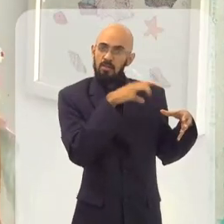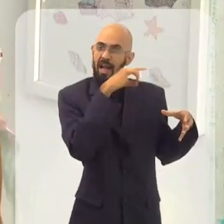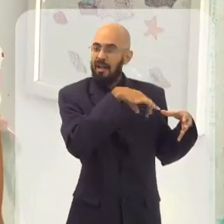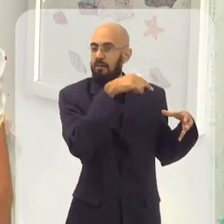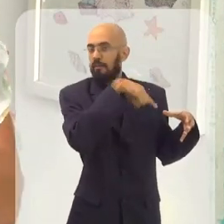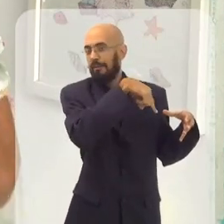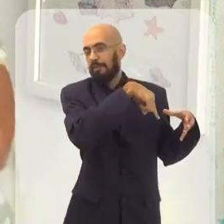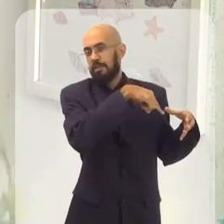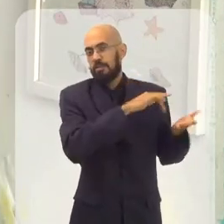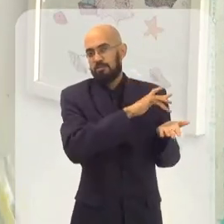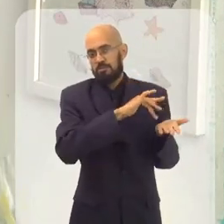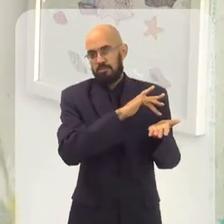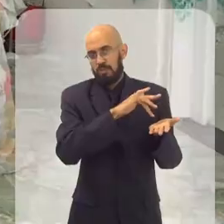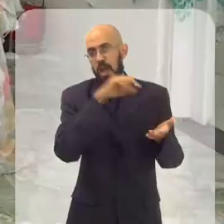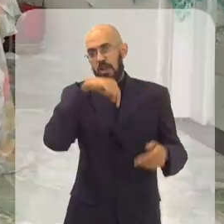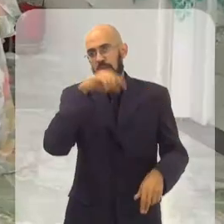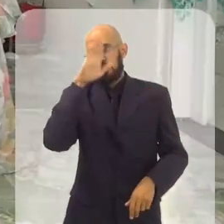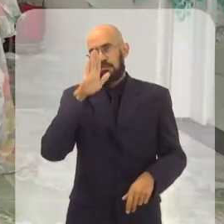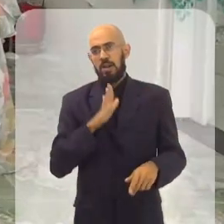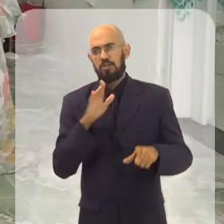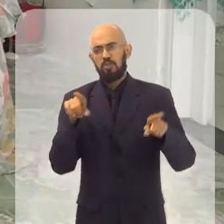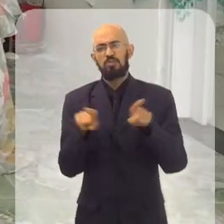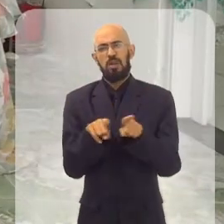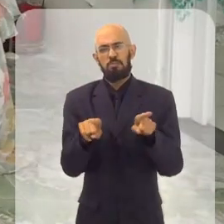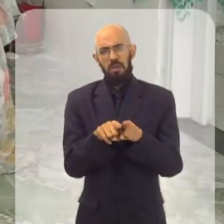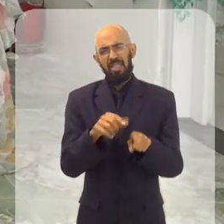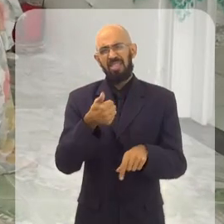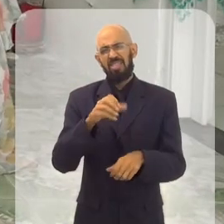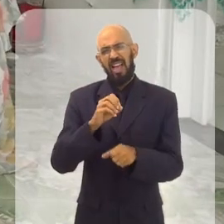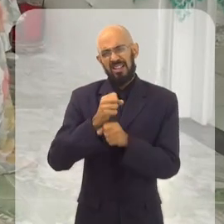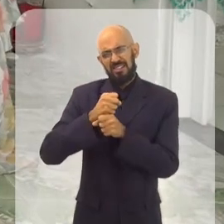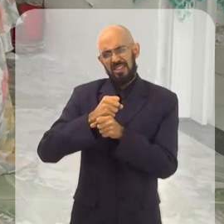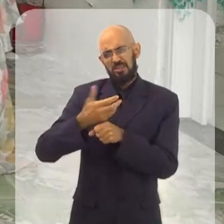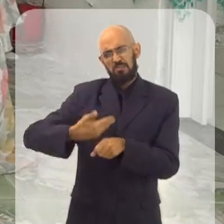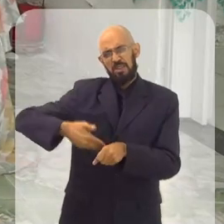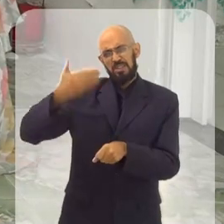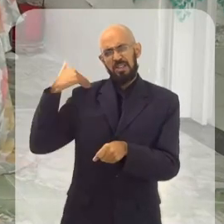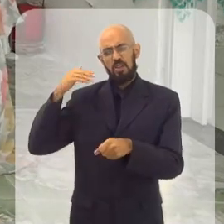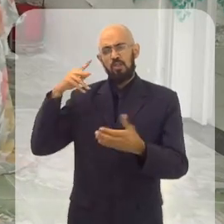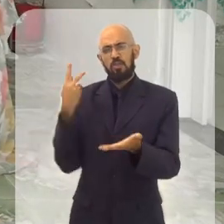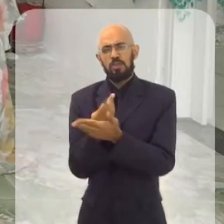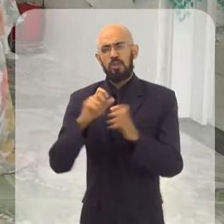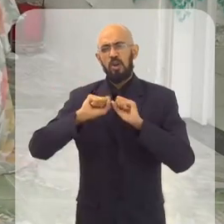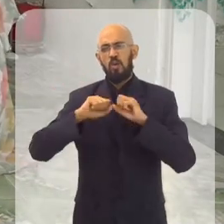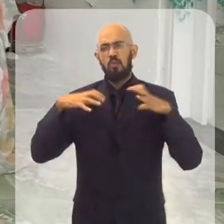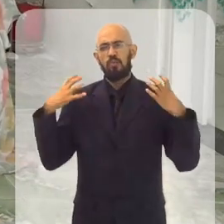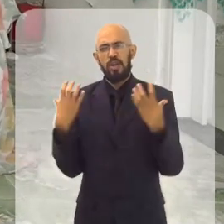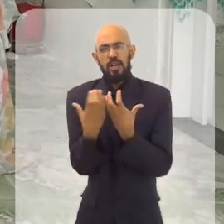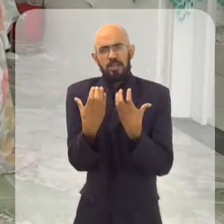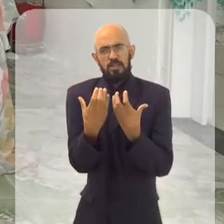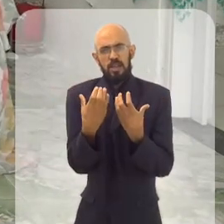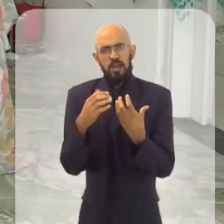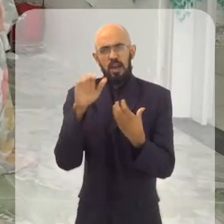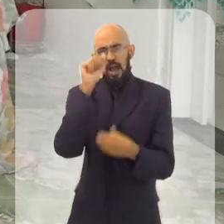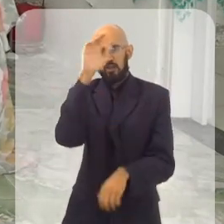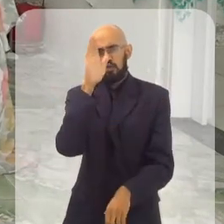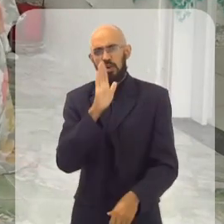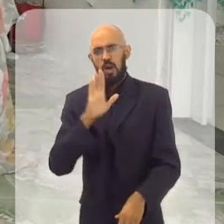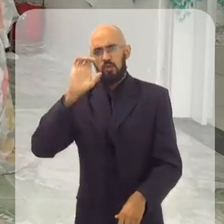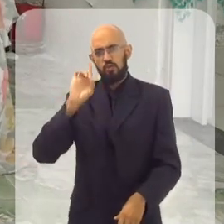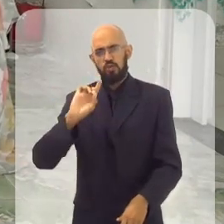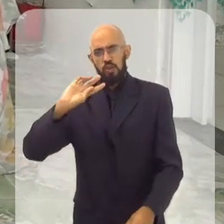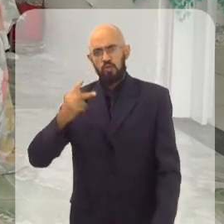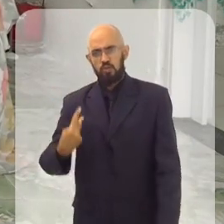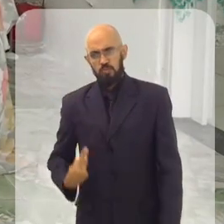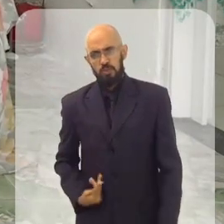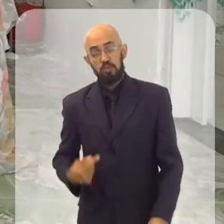que aqui no Brasil nós tivemos, há uns 10 anos atrás, a Conferência Nacional de Direitos Humanos. E eu